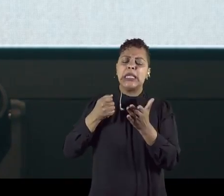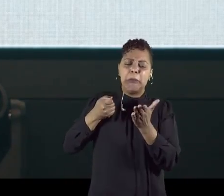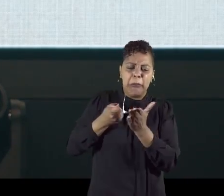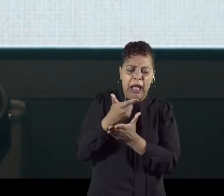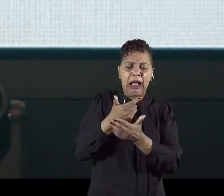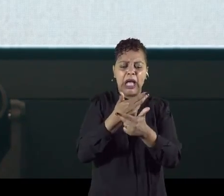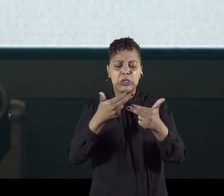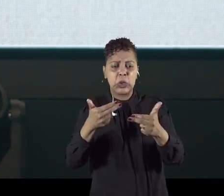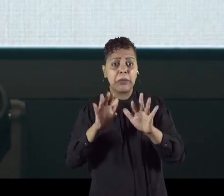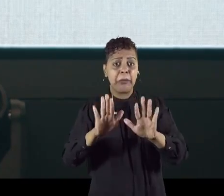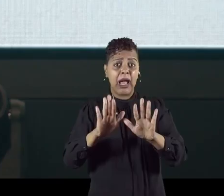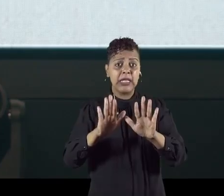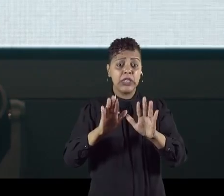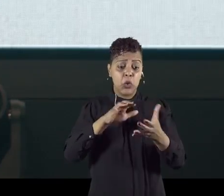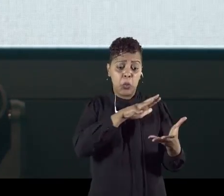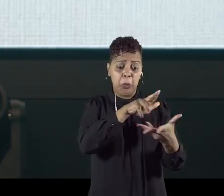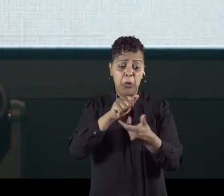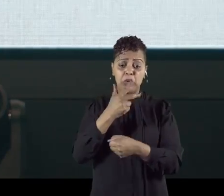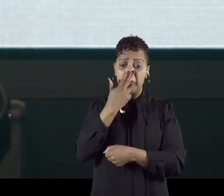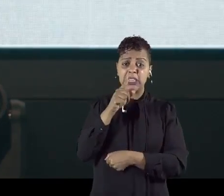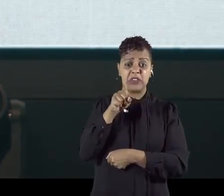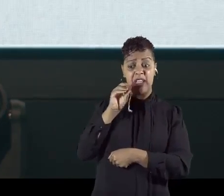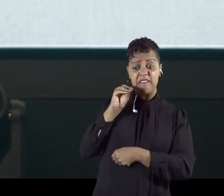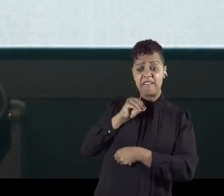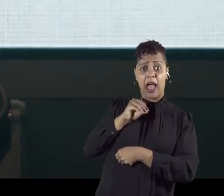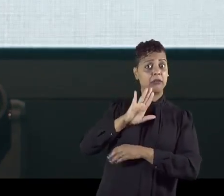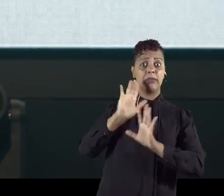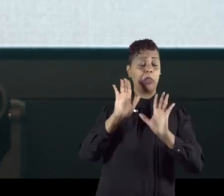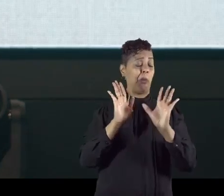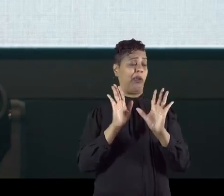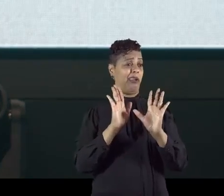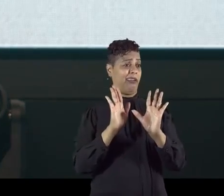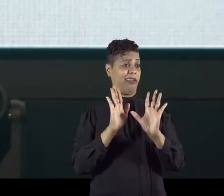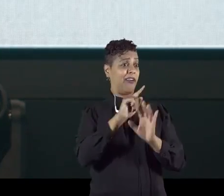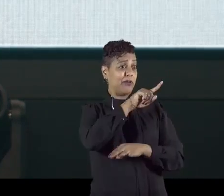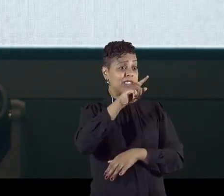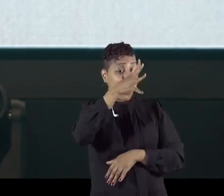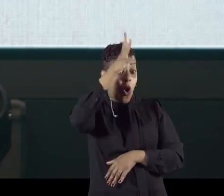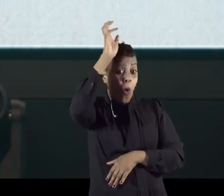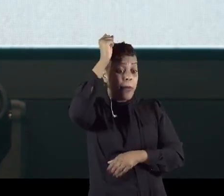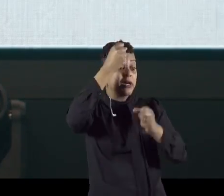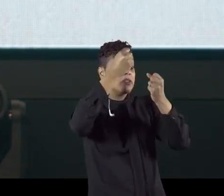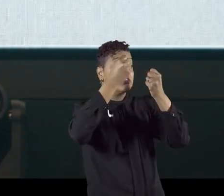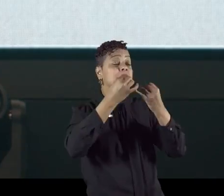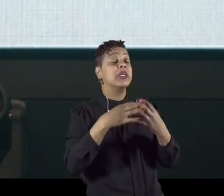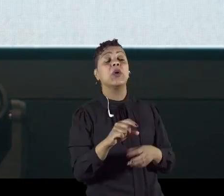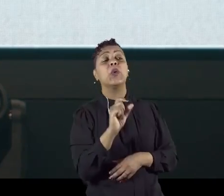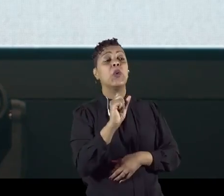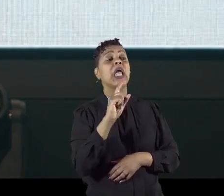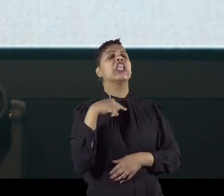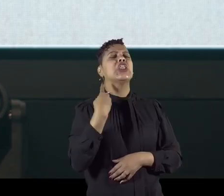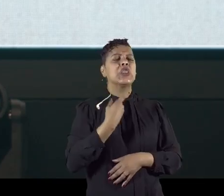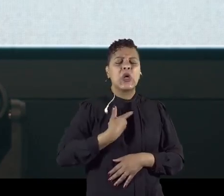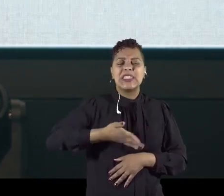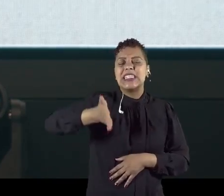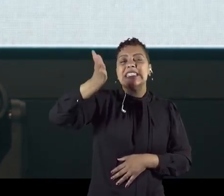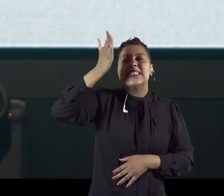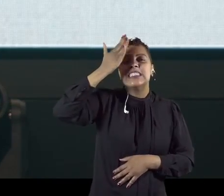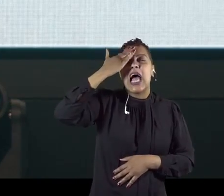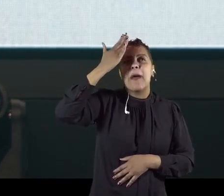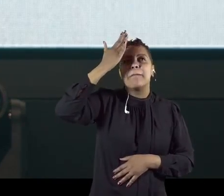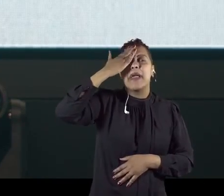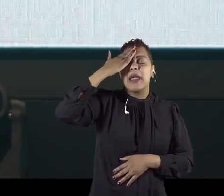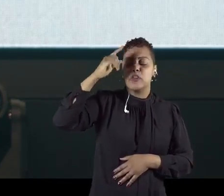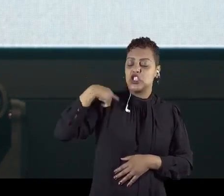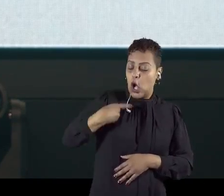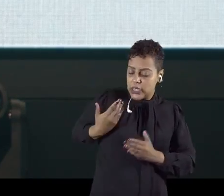mas não é sabe porque porque Como diz Romanos aqui sabemos e essa é a diferença